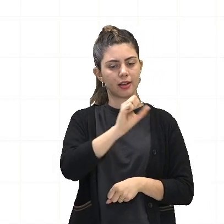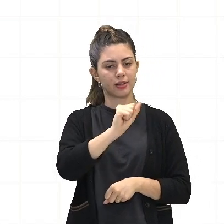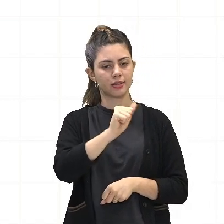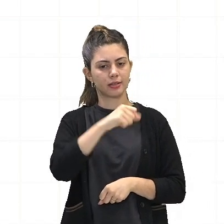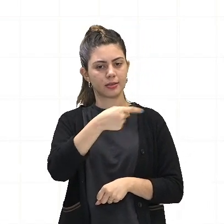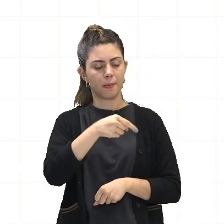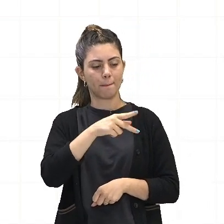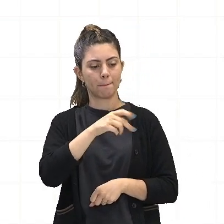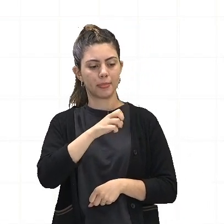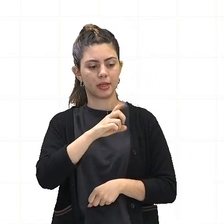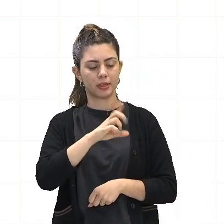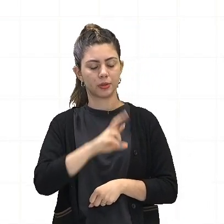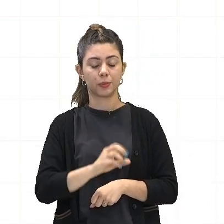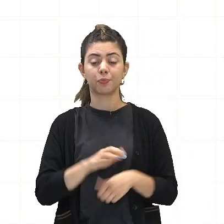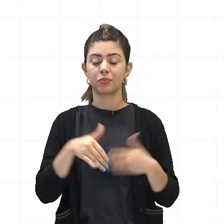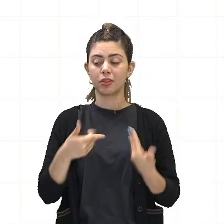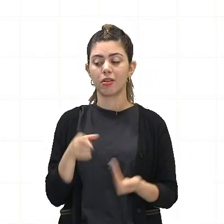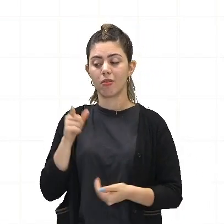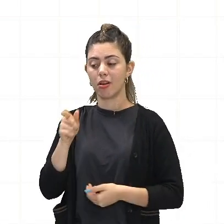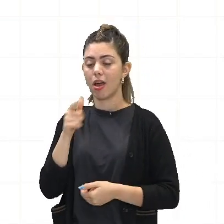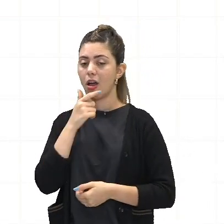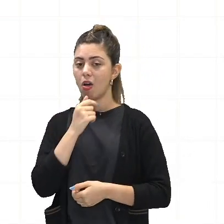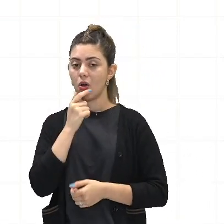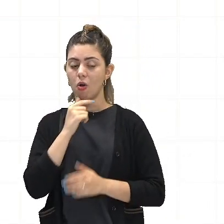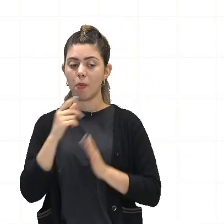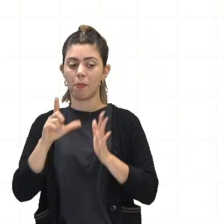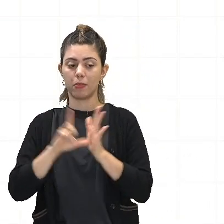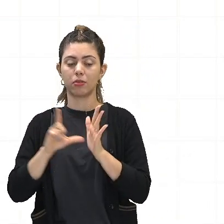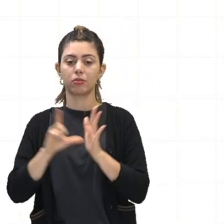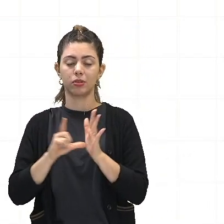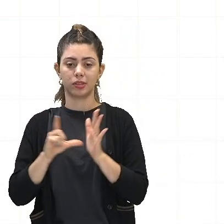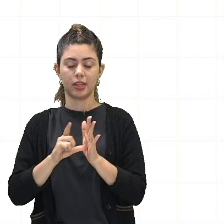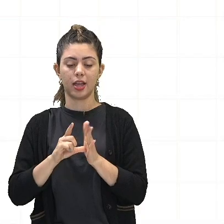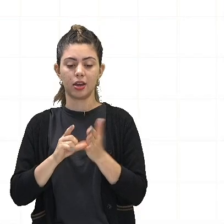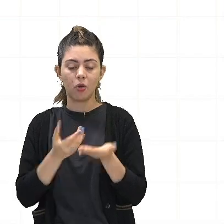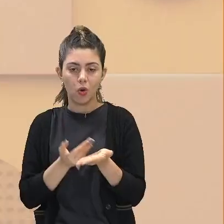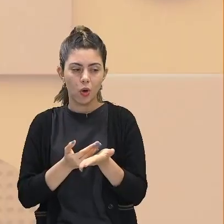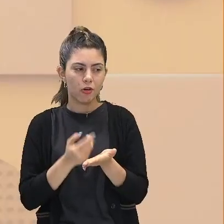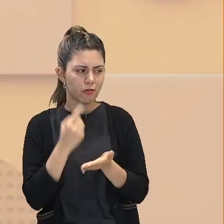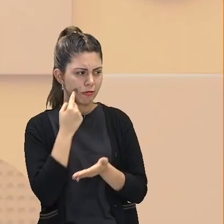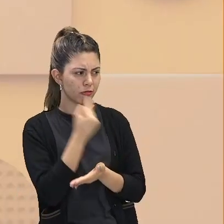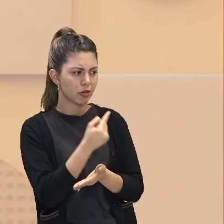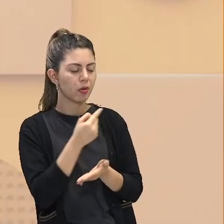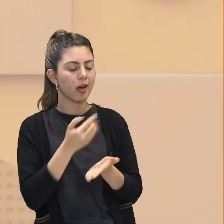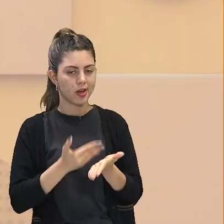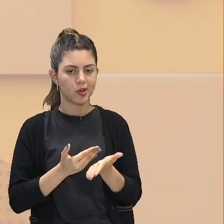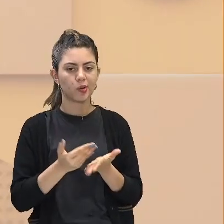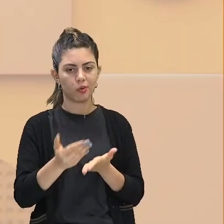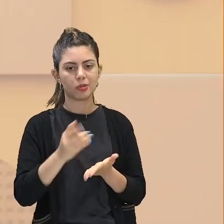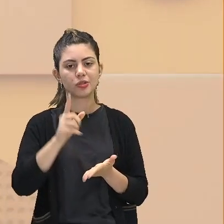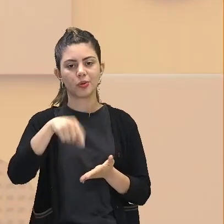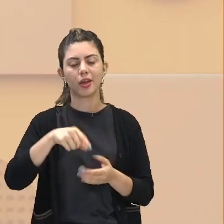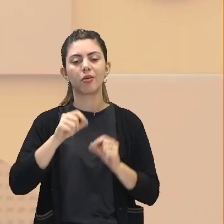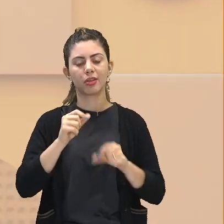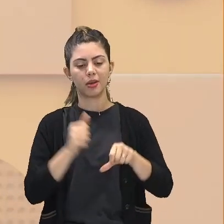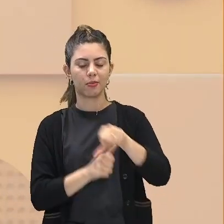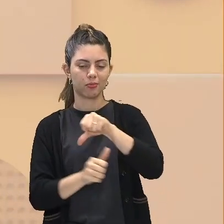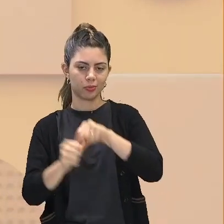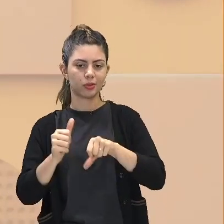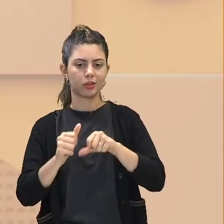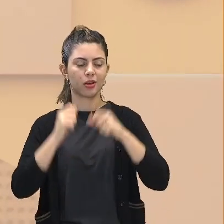angariar fundos para os seus projetos, ele vai fazer com que a venda de indulgências fosse uma